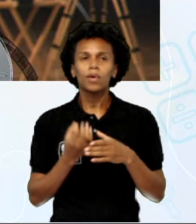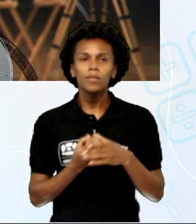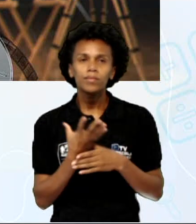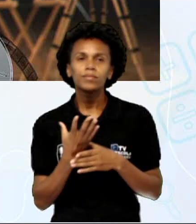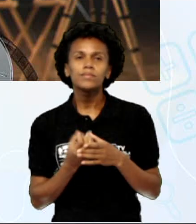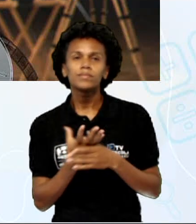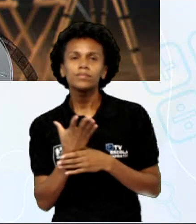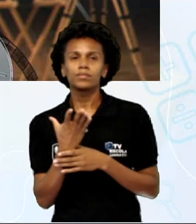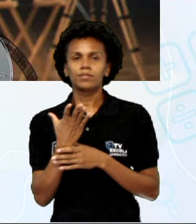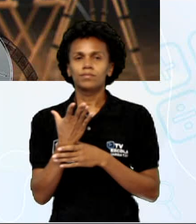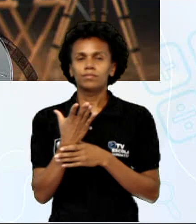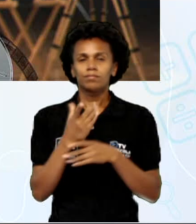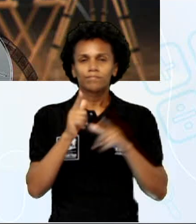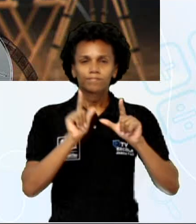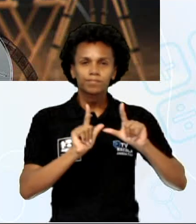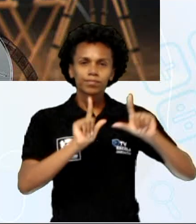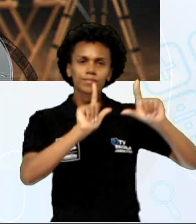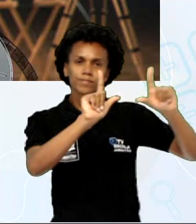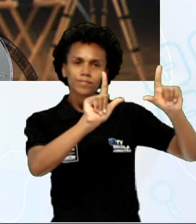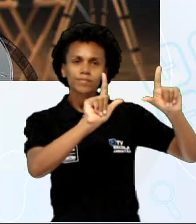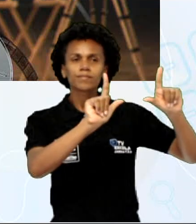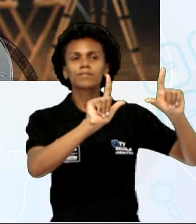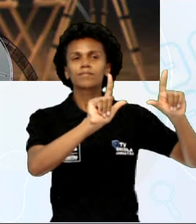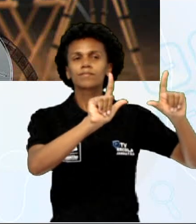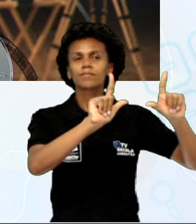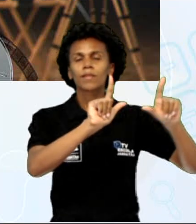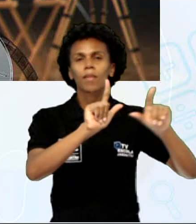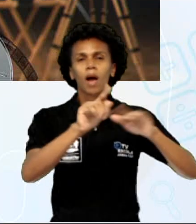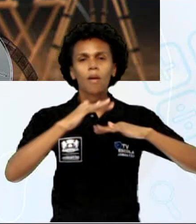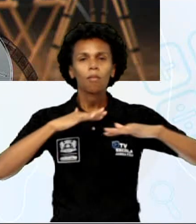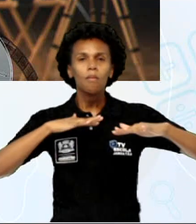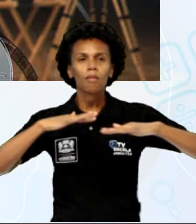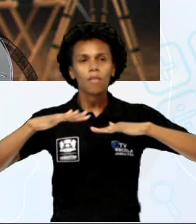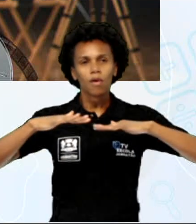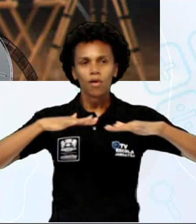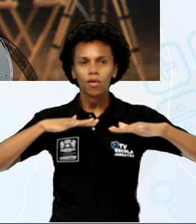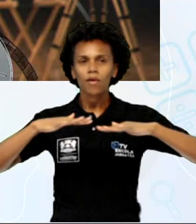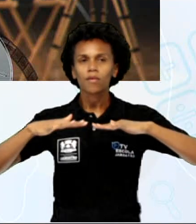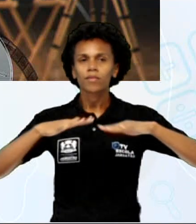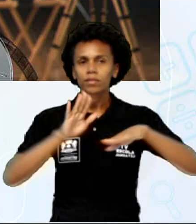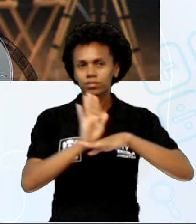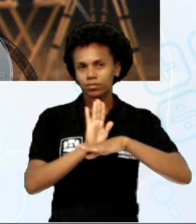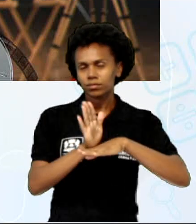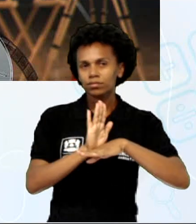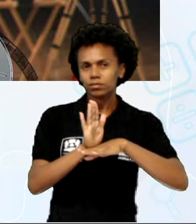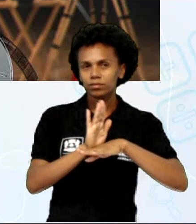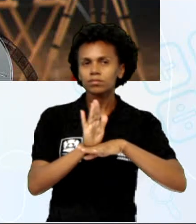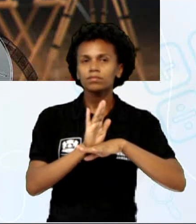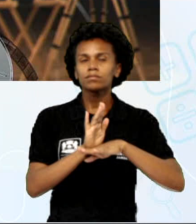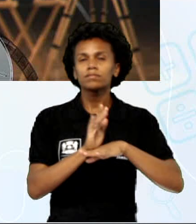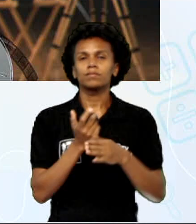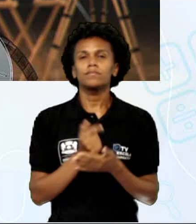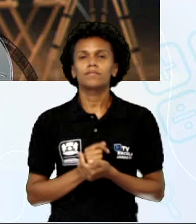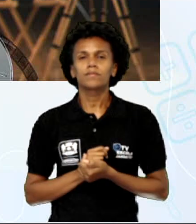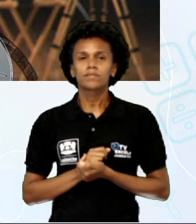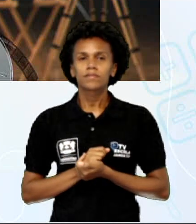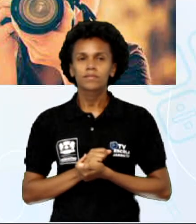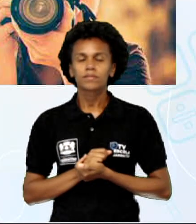Então, a gente não vai ver imagem parada, mas ela vai estar em movimento, por causa da técnica que é usada no cinema.